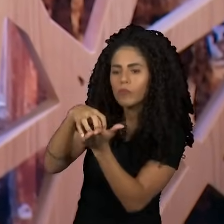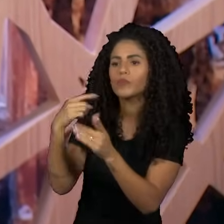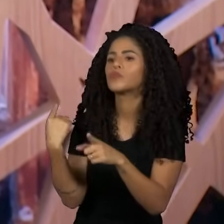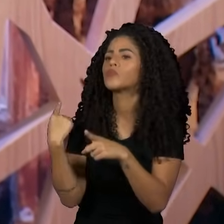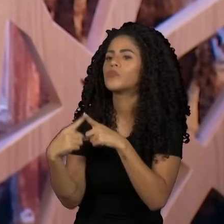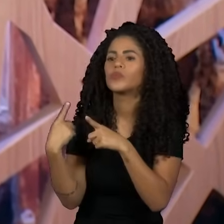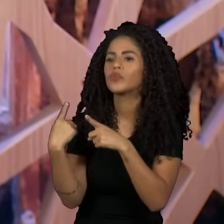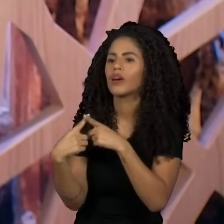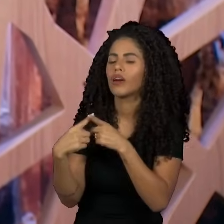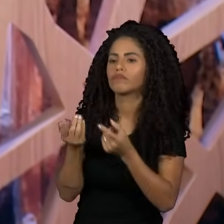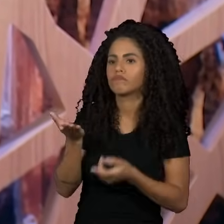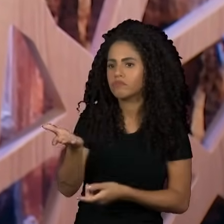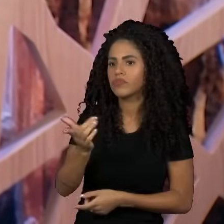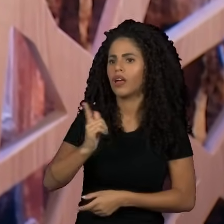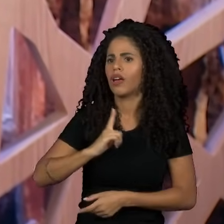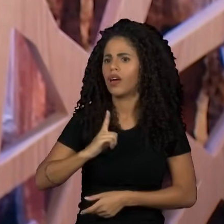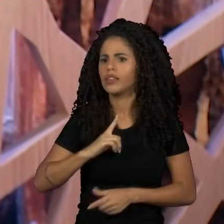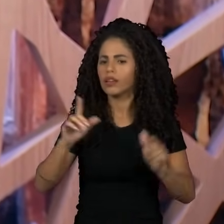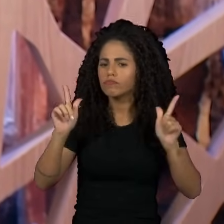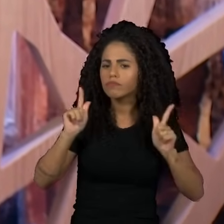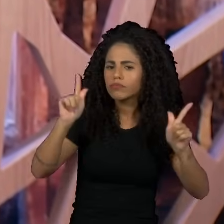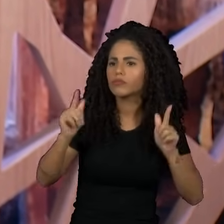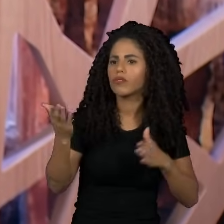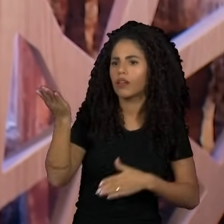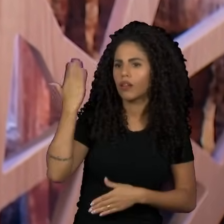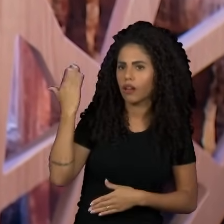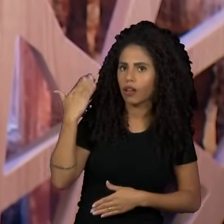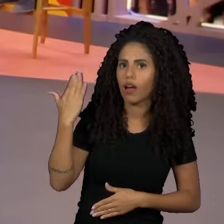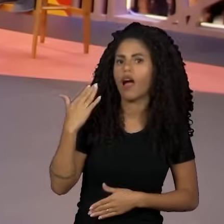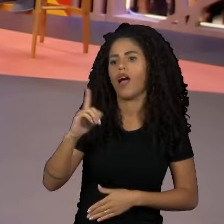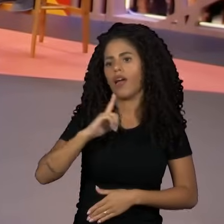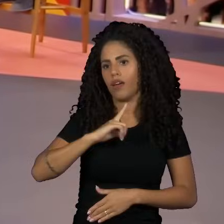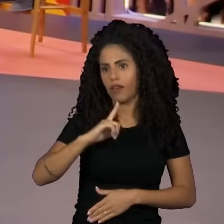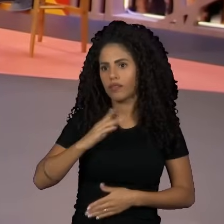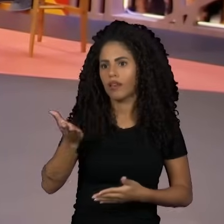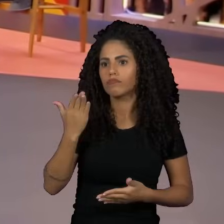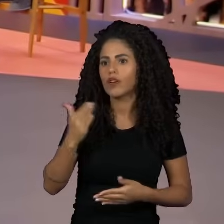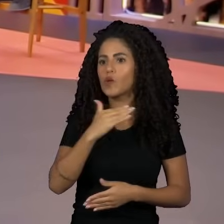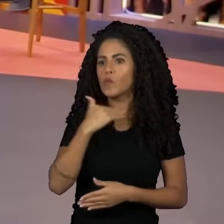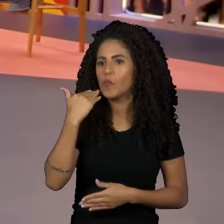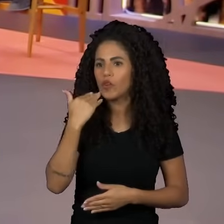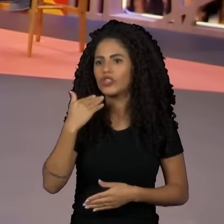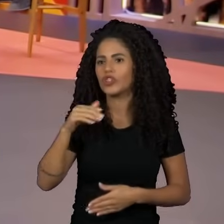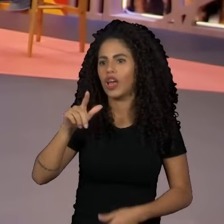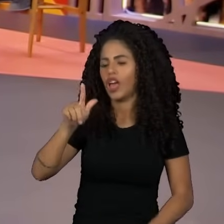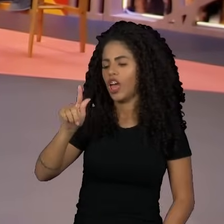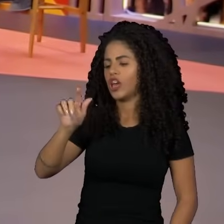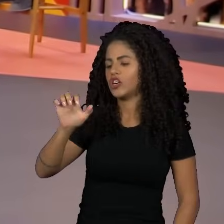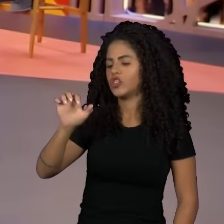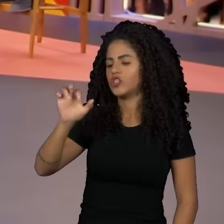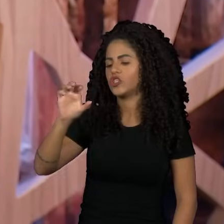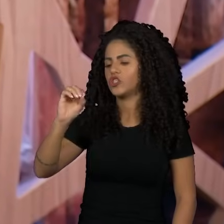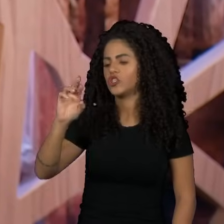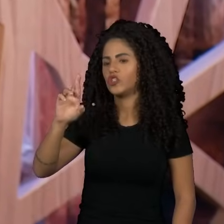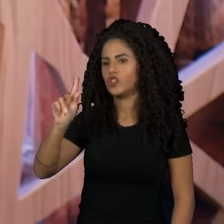quando teve aqueles protestos, né, na época do Black Lives Matter, quando teve a morte do George Floyd. Do George Floyd, o a gente fala